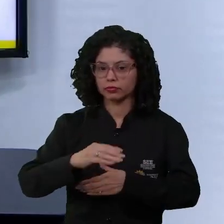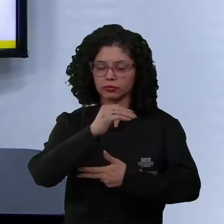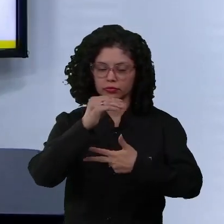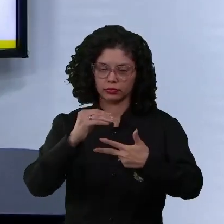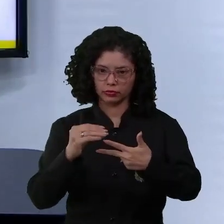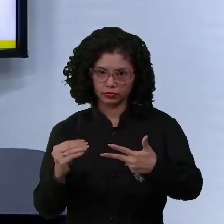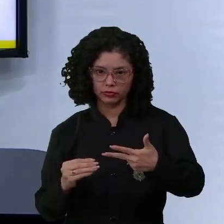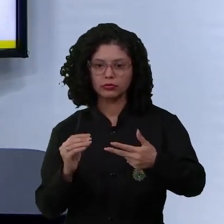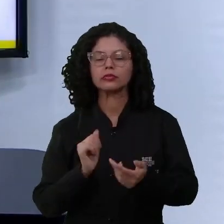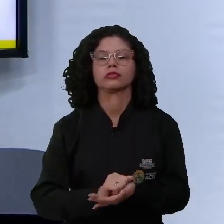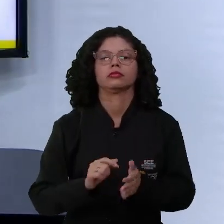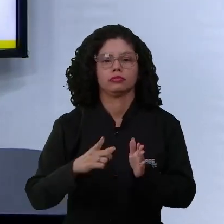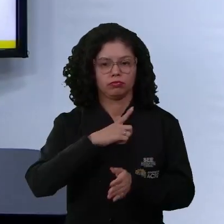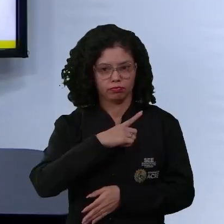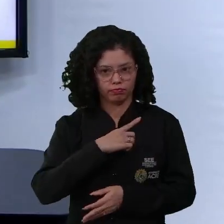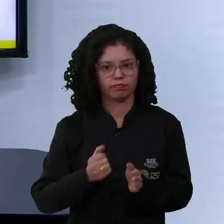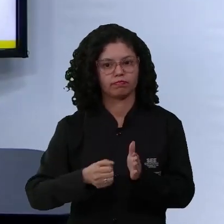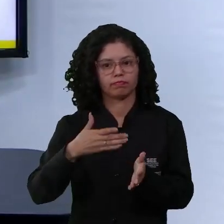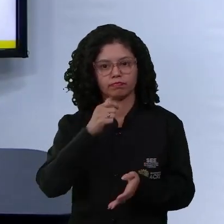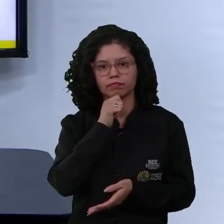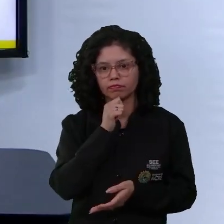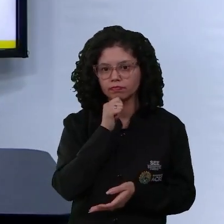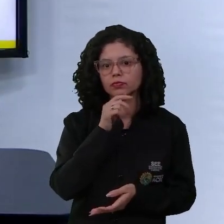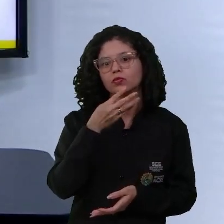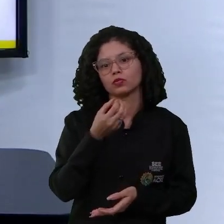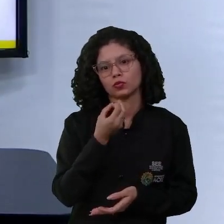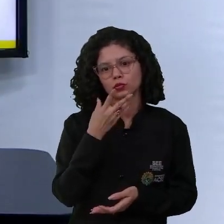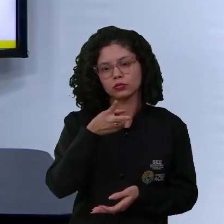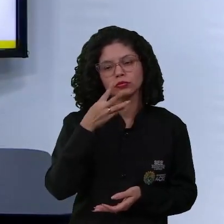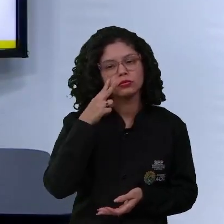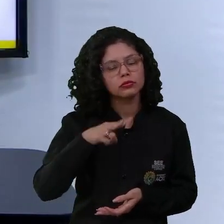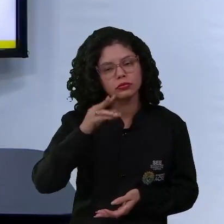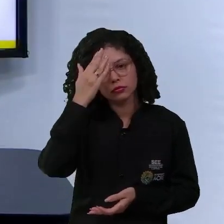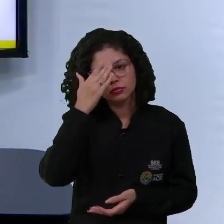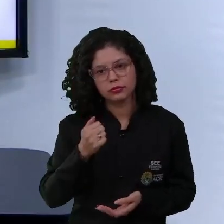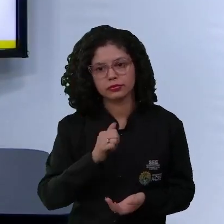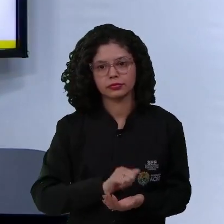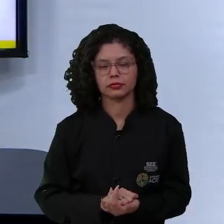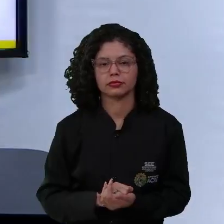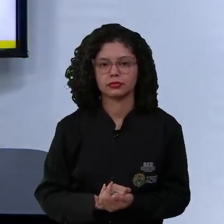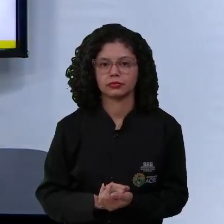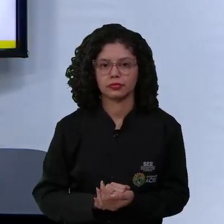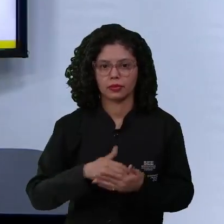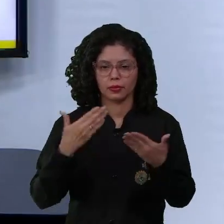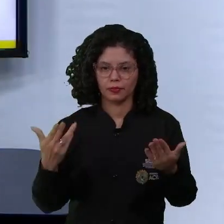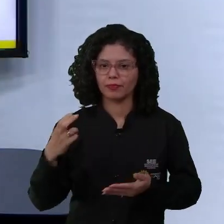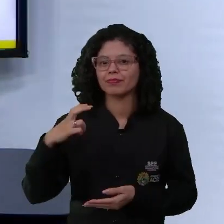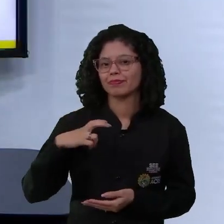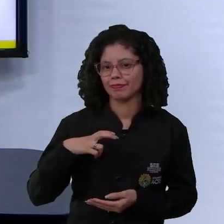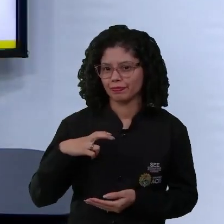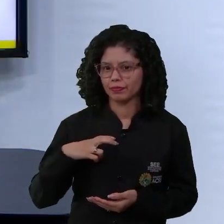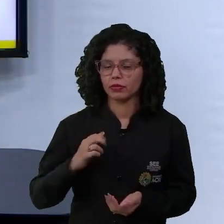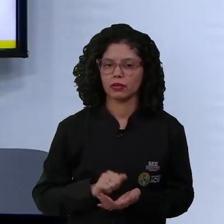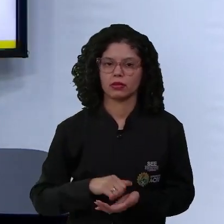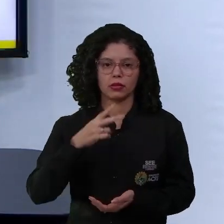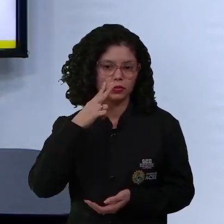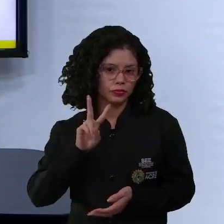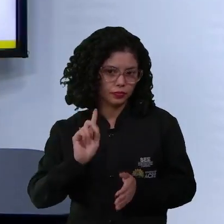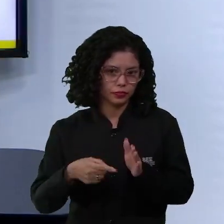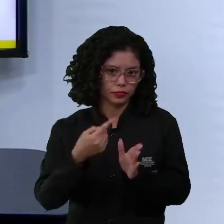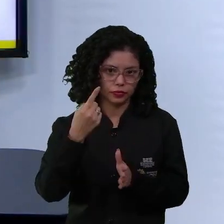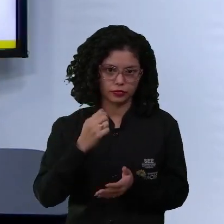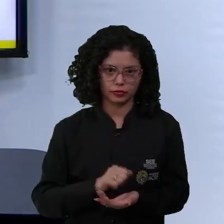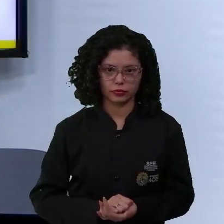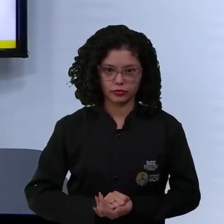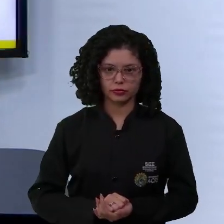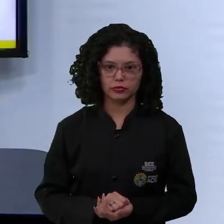Enem. Isso cai muito, pessoal, e é bom você saber esses outros casos, que são os casos particulares. Vamos ao primeiro. O primeiro